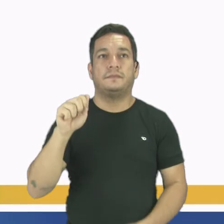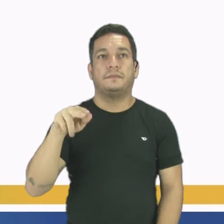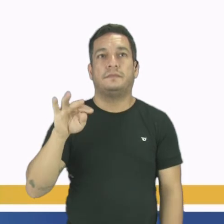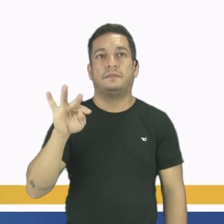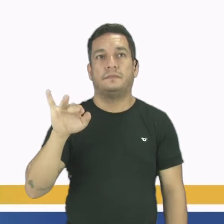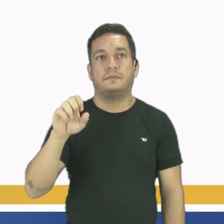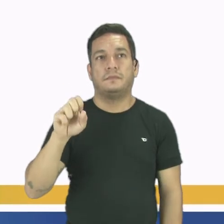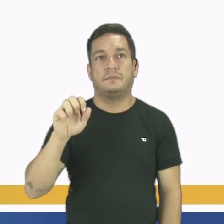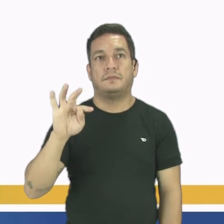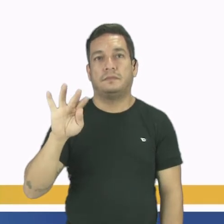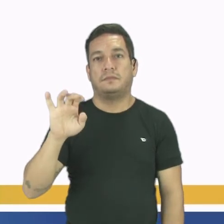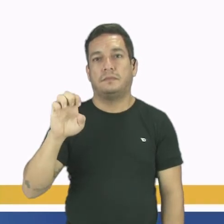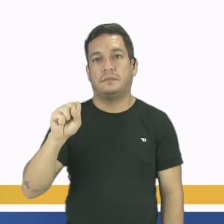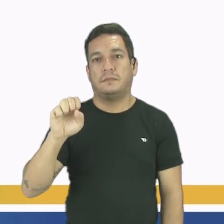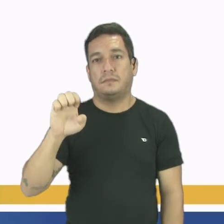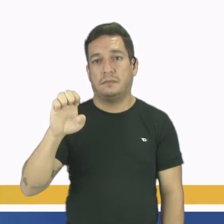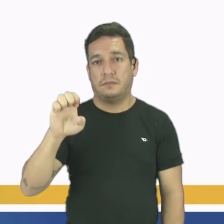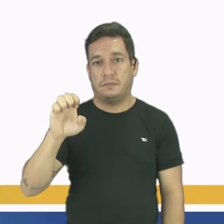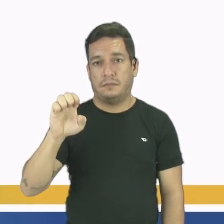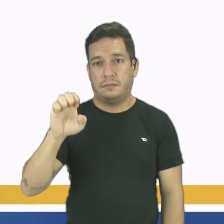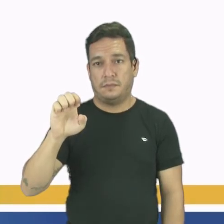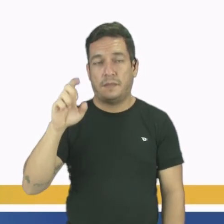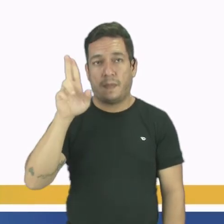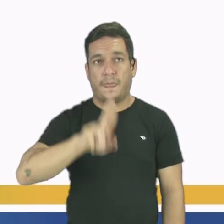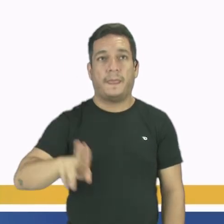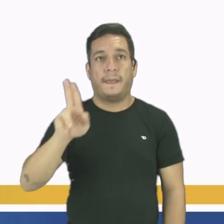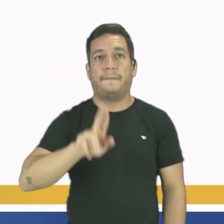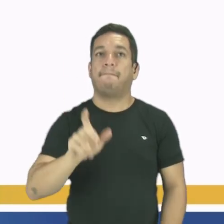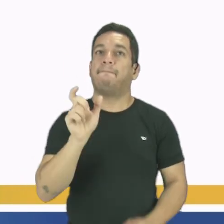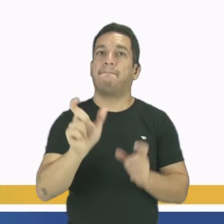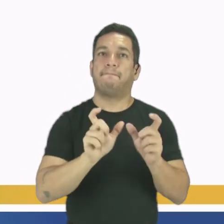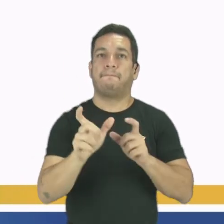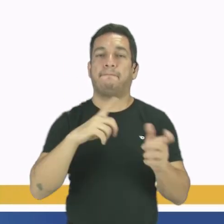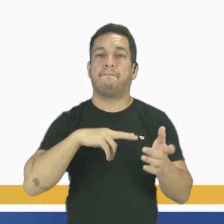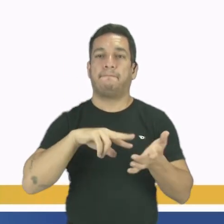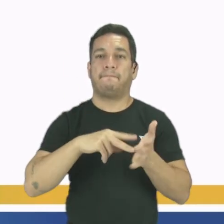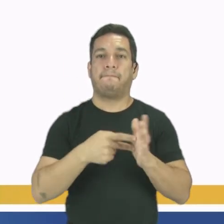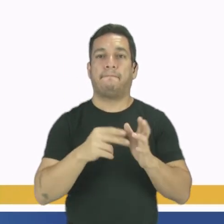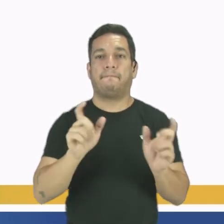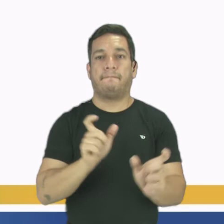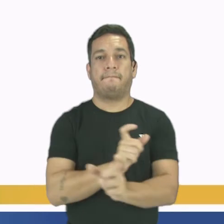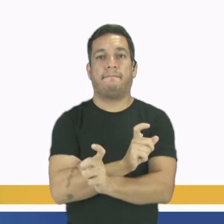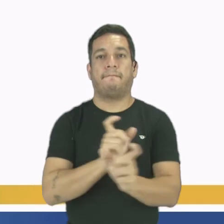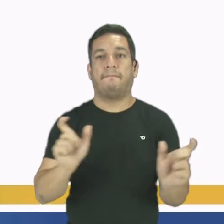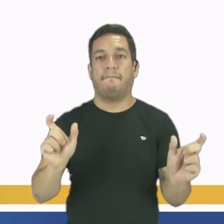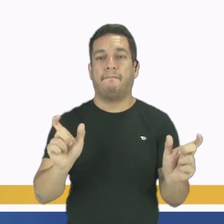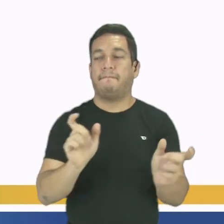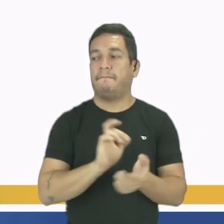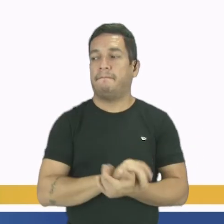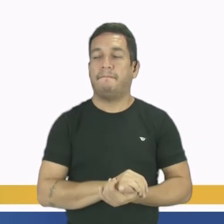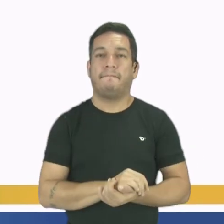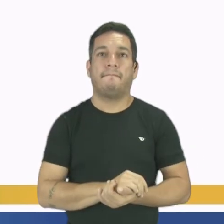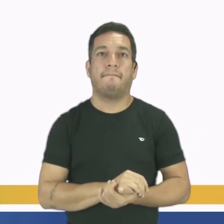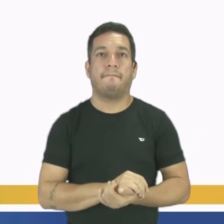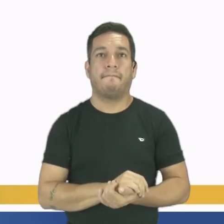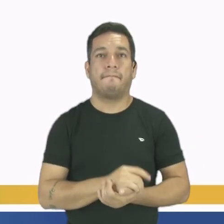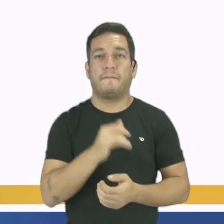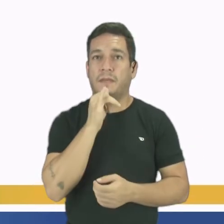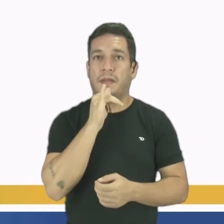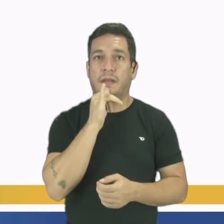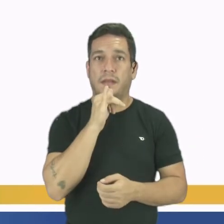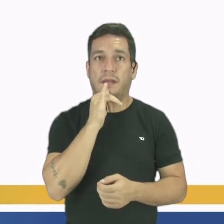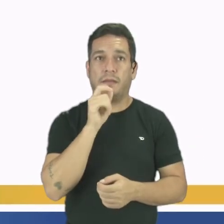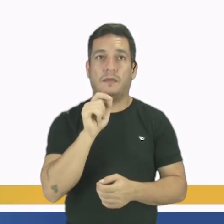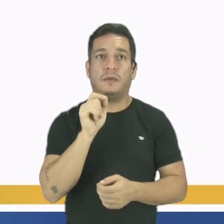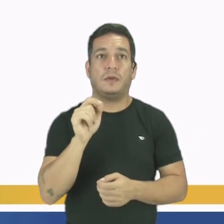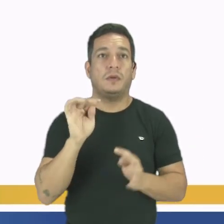Antítese. A antítese é o uso de termos que têm sentidos opostos. Por exemplo, toda